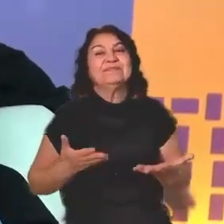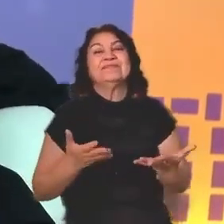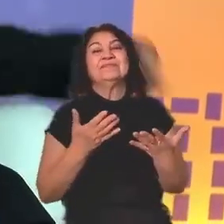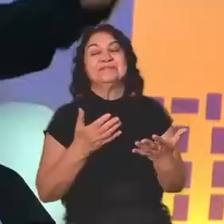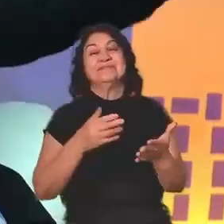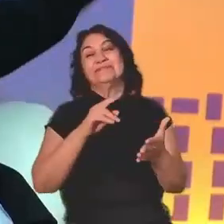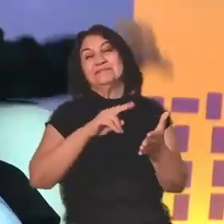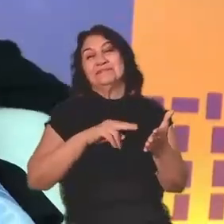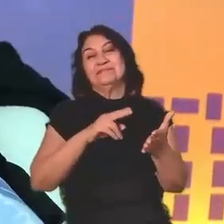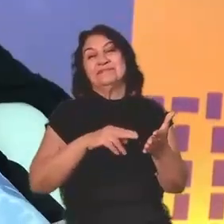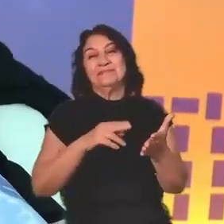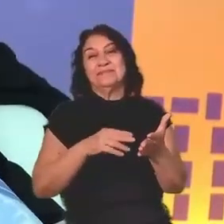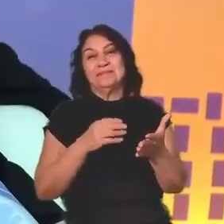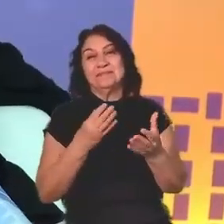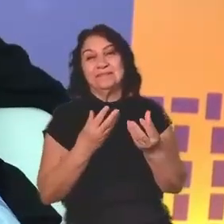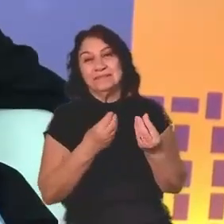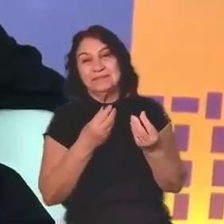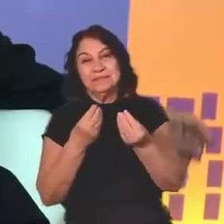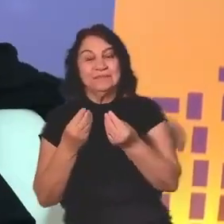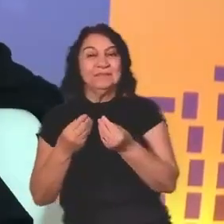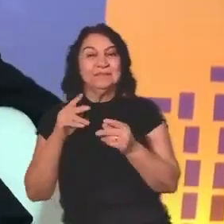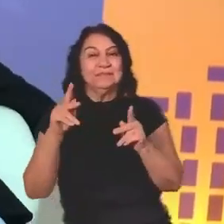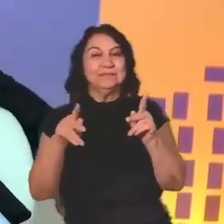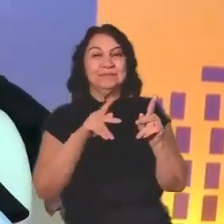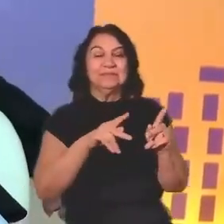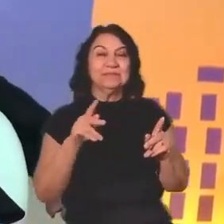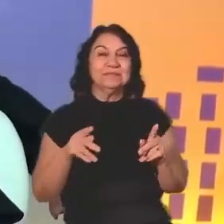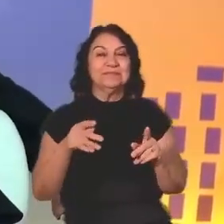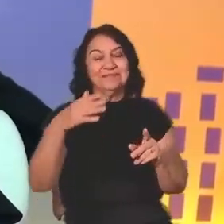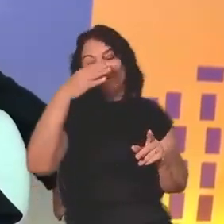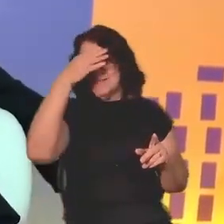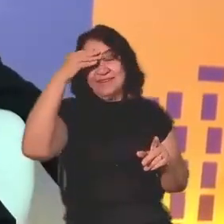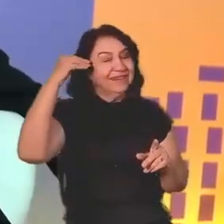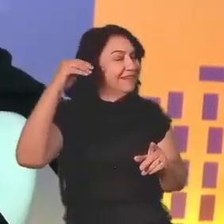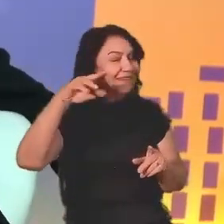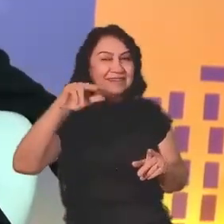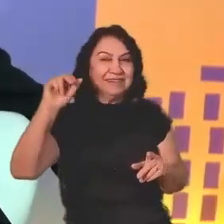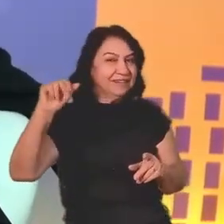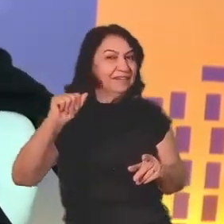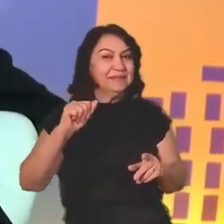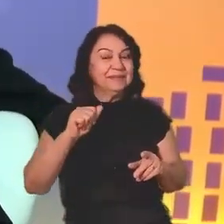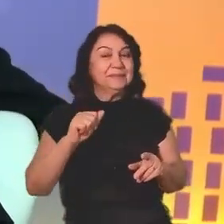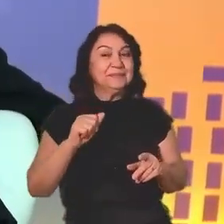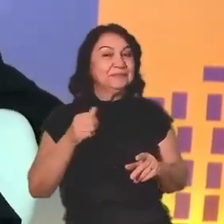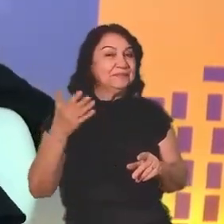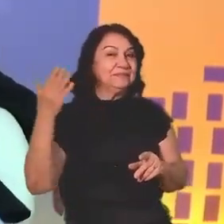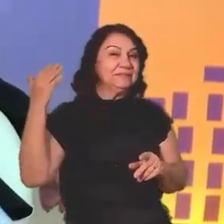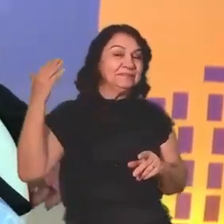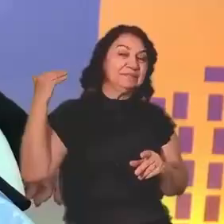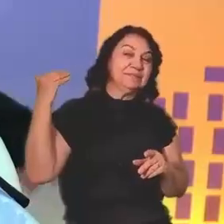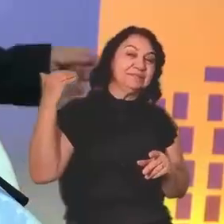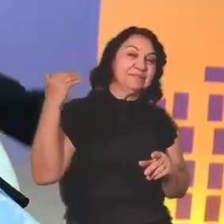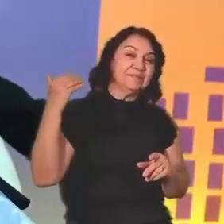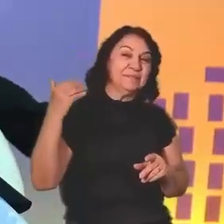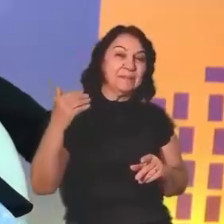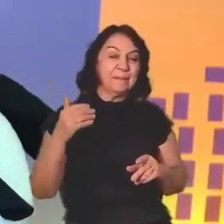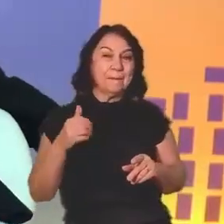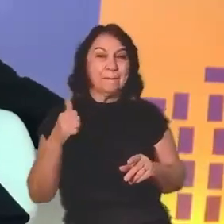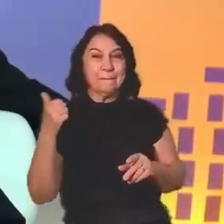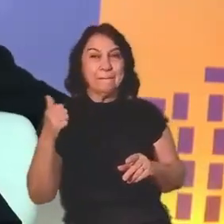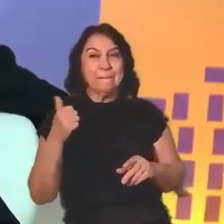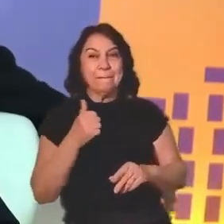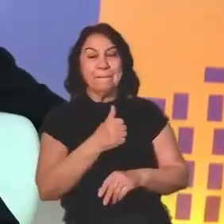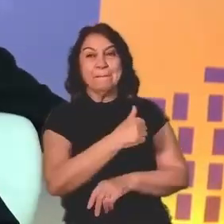ler com essa professora. Eu não esqueço dela. Eu estava naquela época, era a primeira série